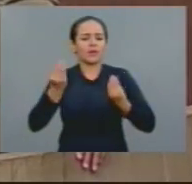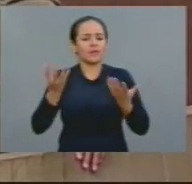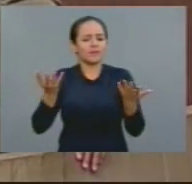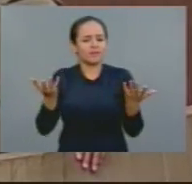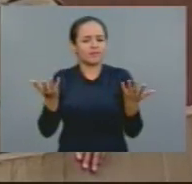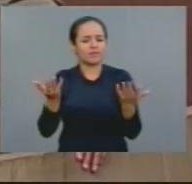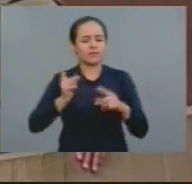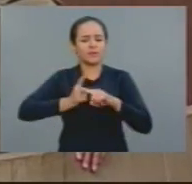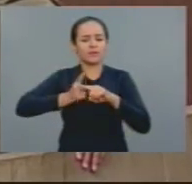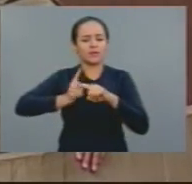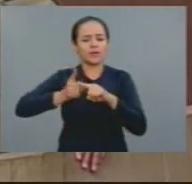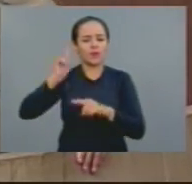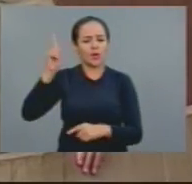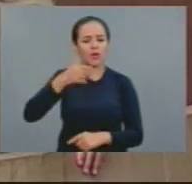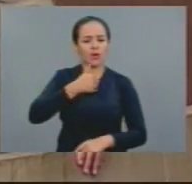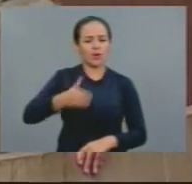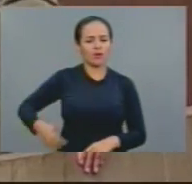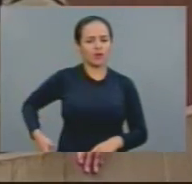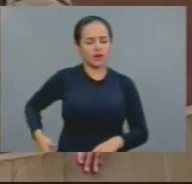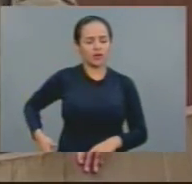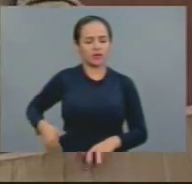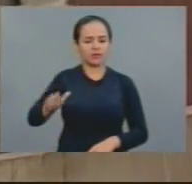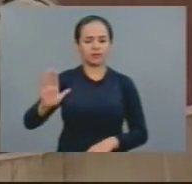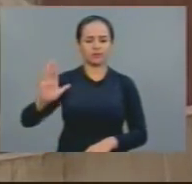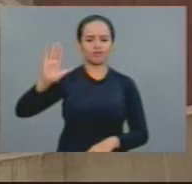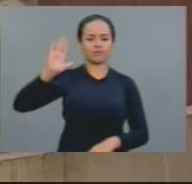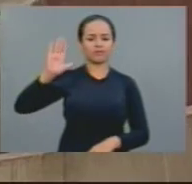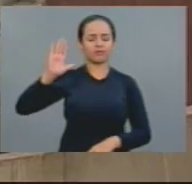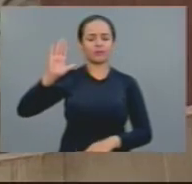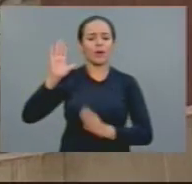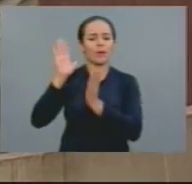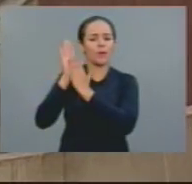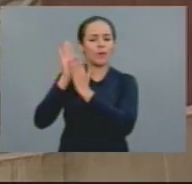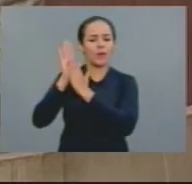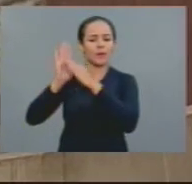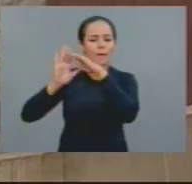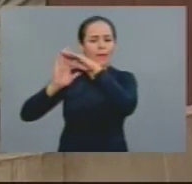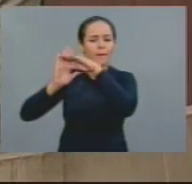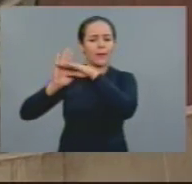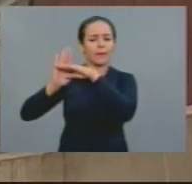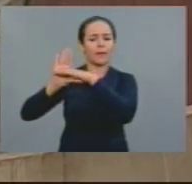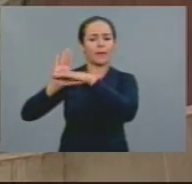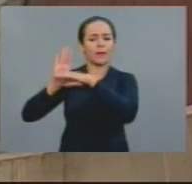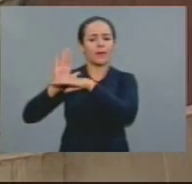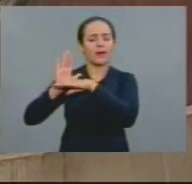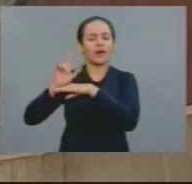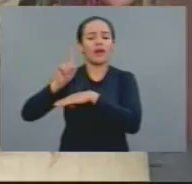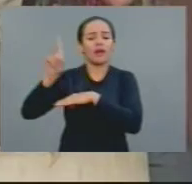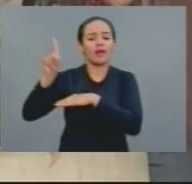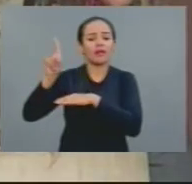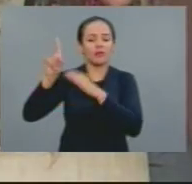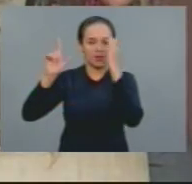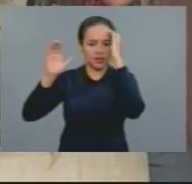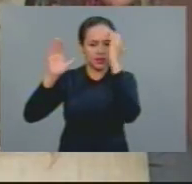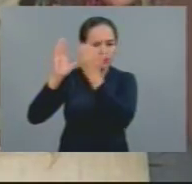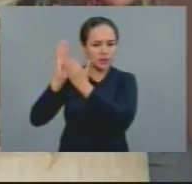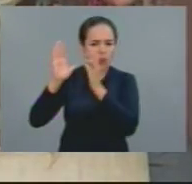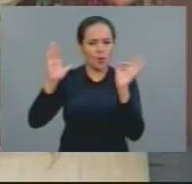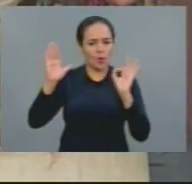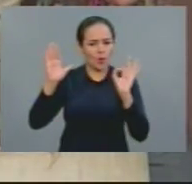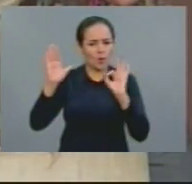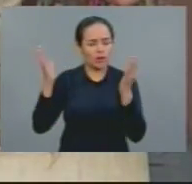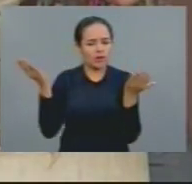esperar de um mandatário público? O que se pode esperar de um gestor público? Senão que